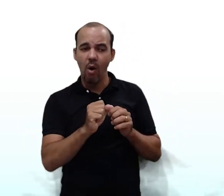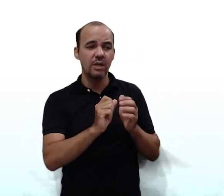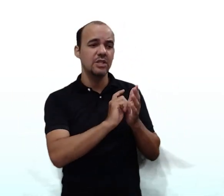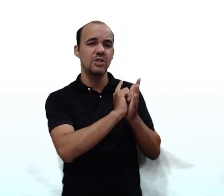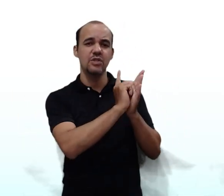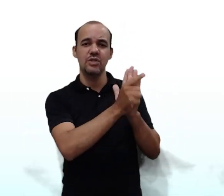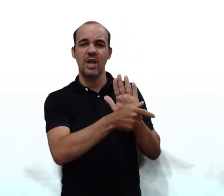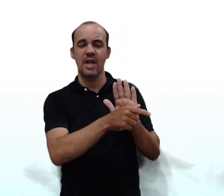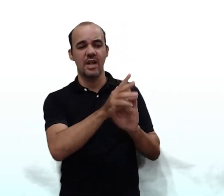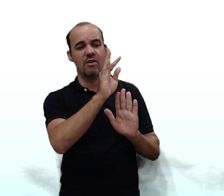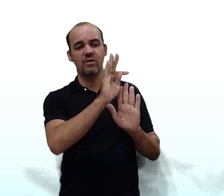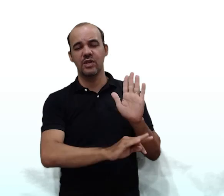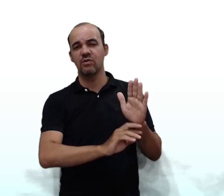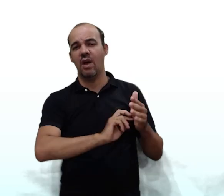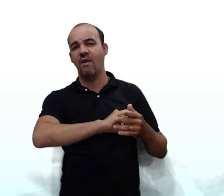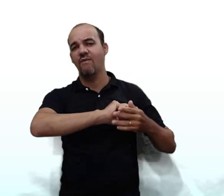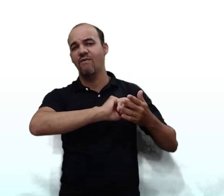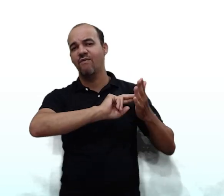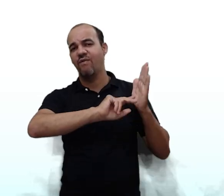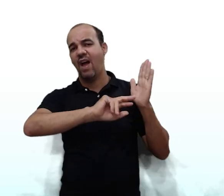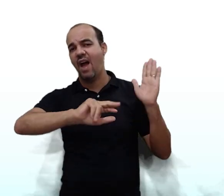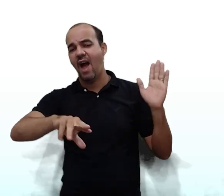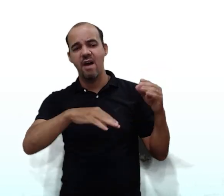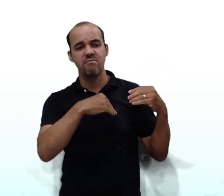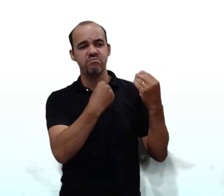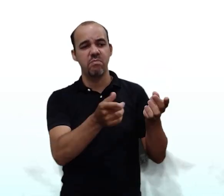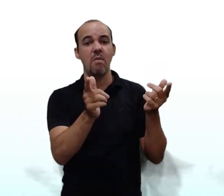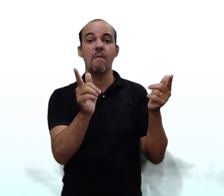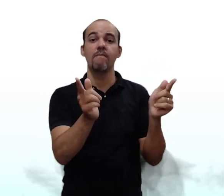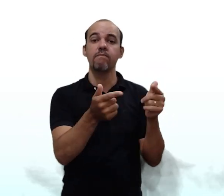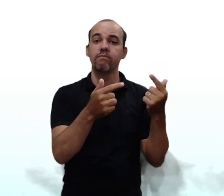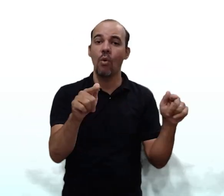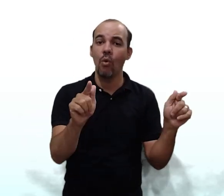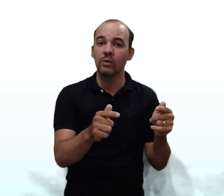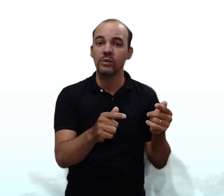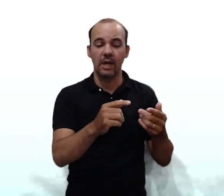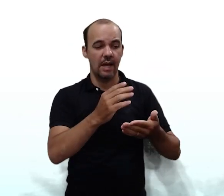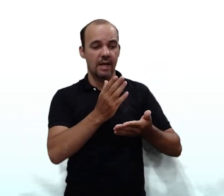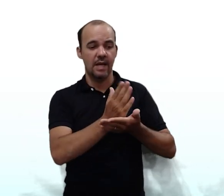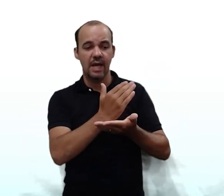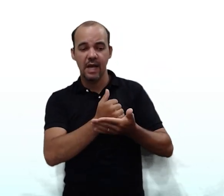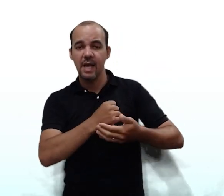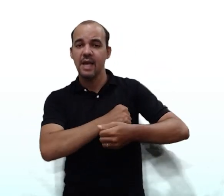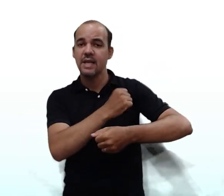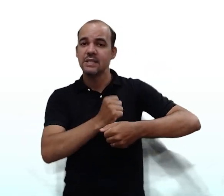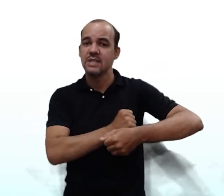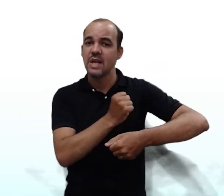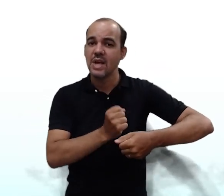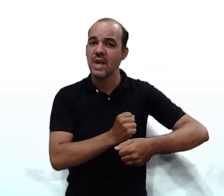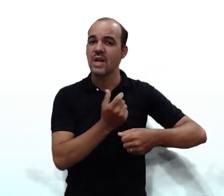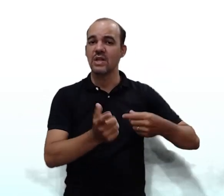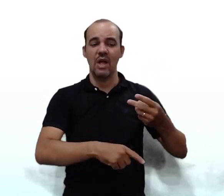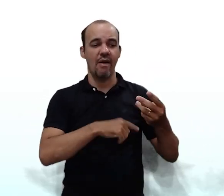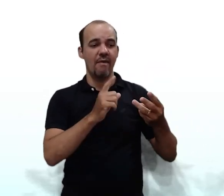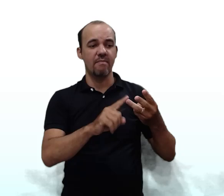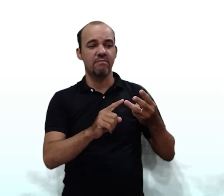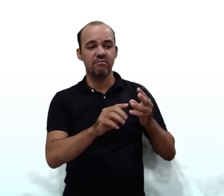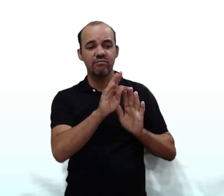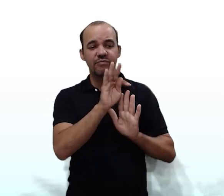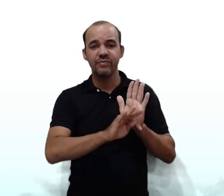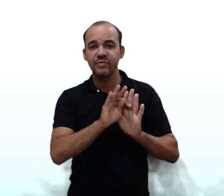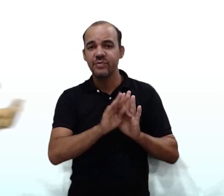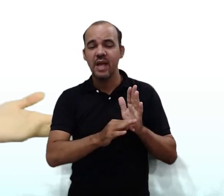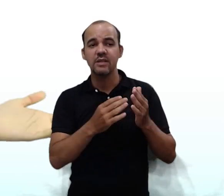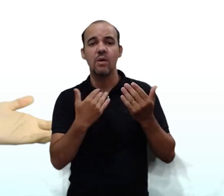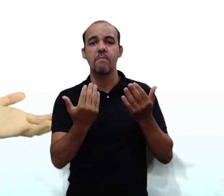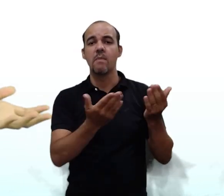ele pode te cobrar, por exemplo, uma letra de música, pode te cobrar uma receita, pode te cobrar uma conversa